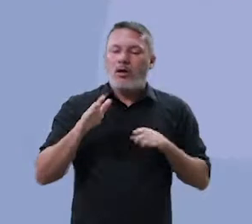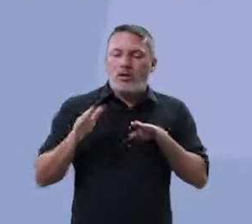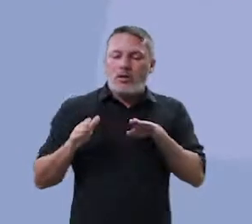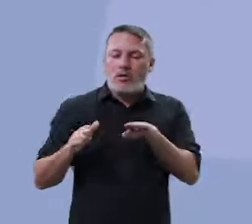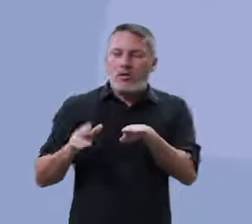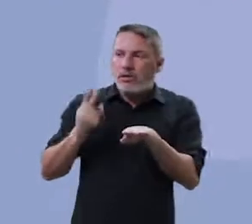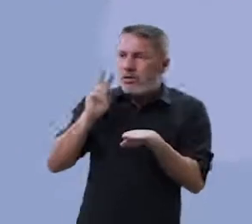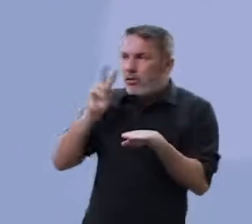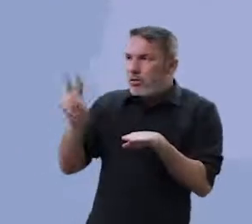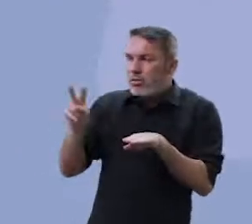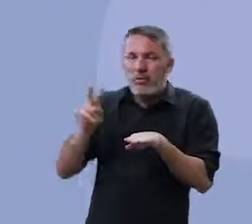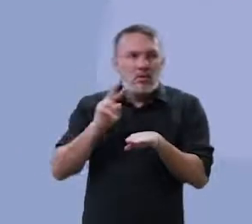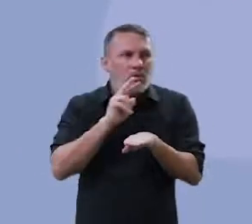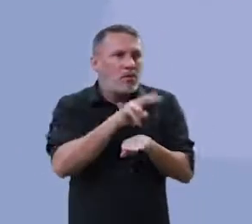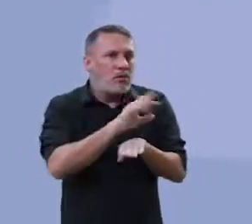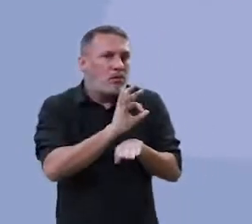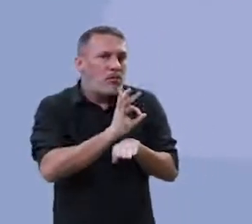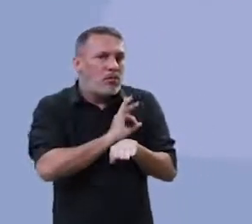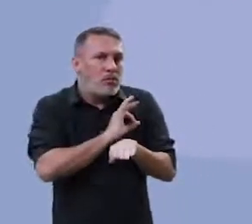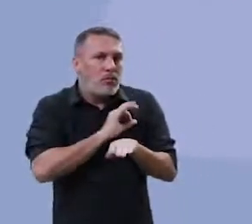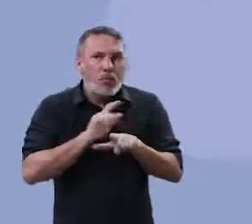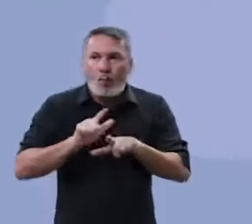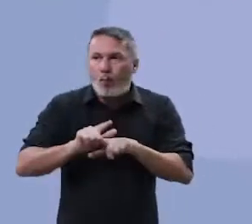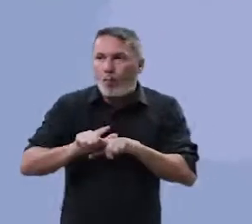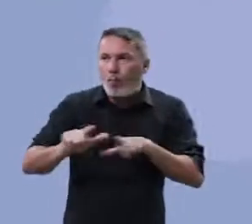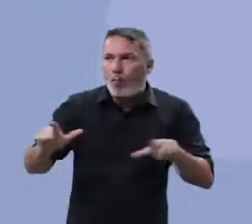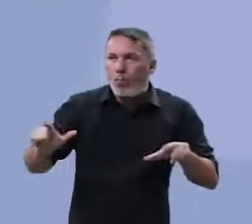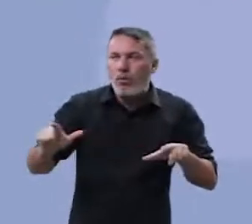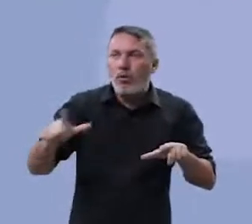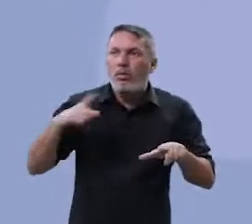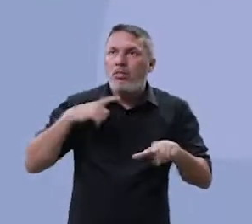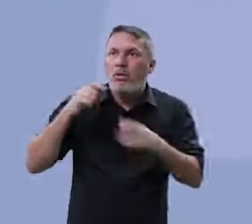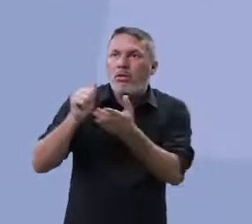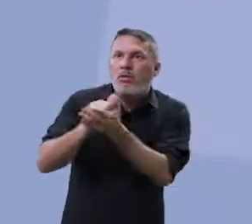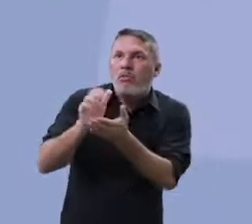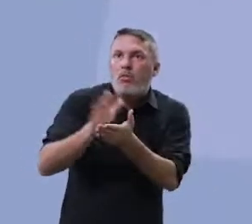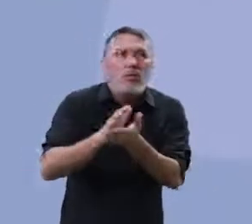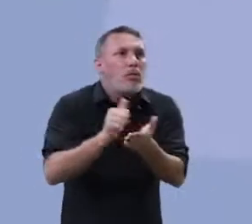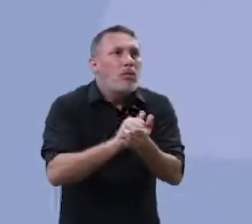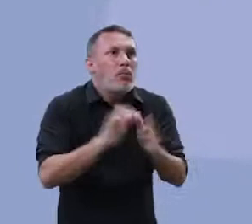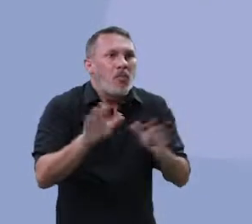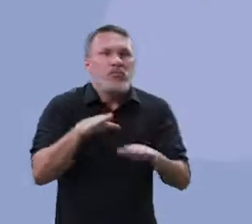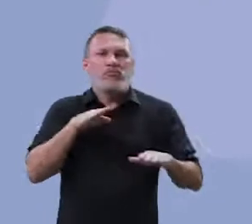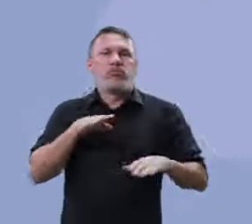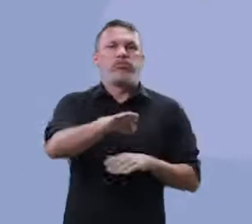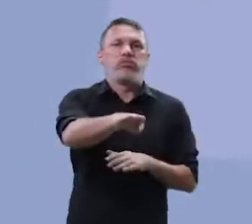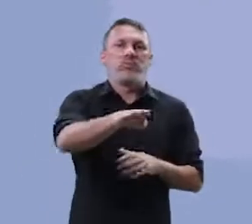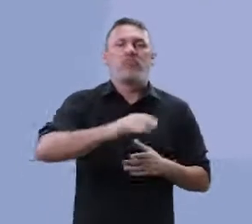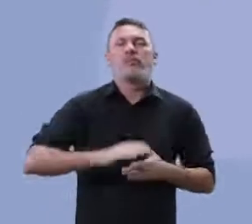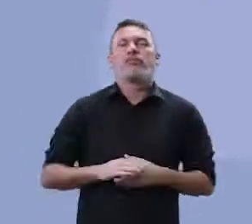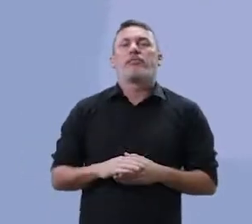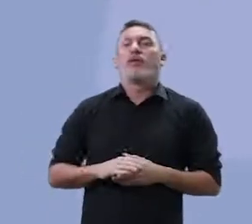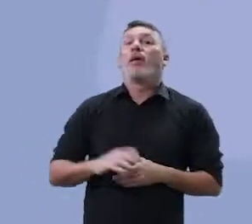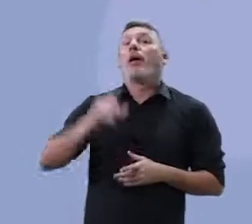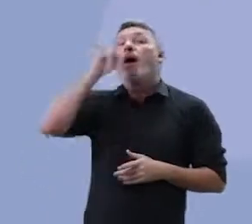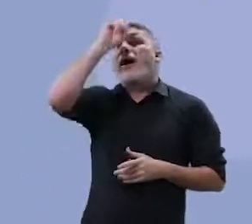dá uma olhada para o lado se não tem polícia, ou o radar e ó, passa. O